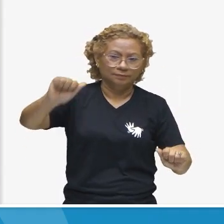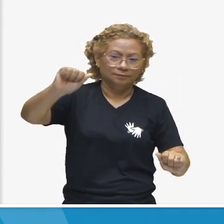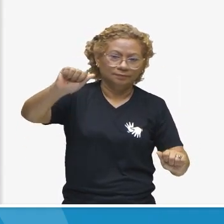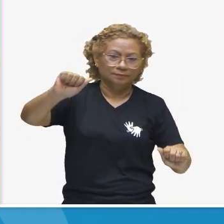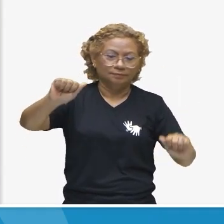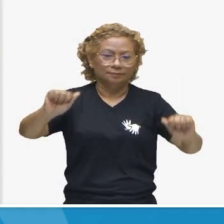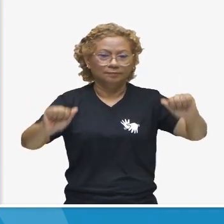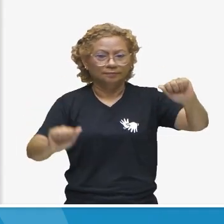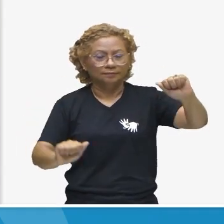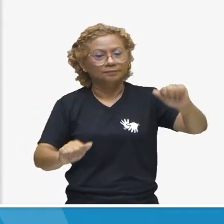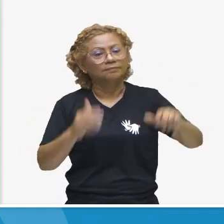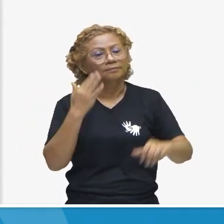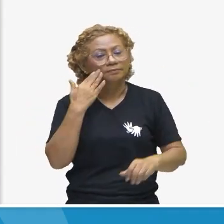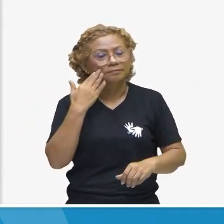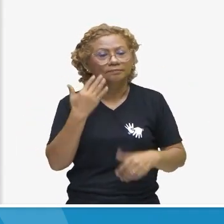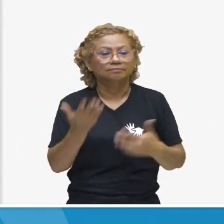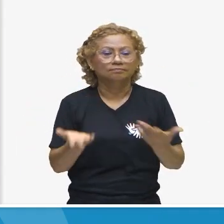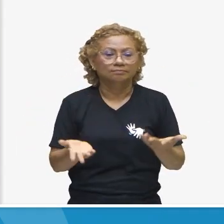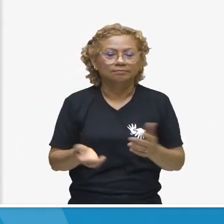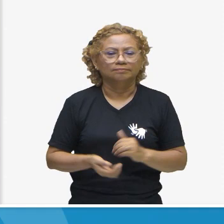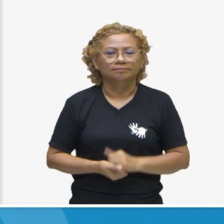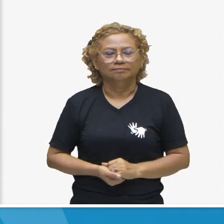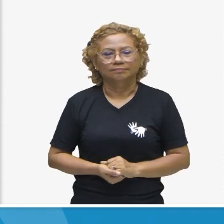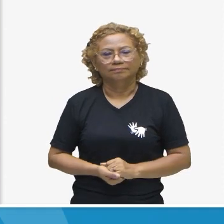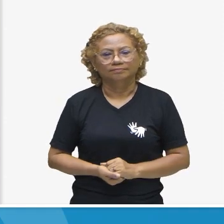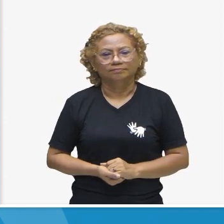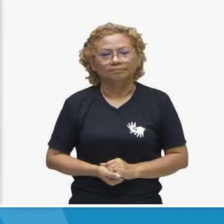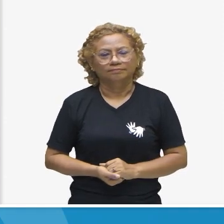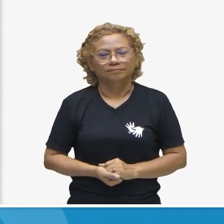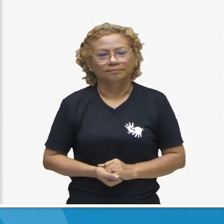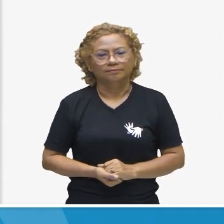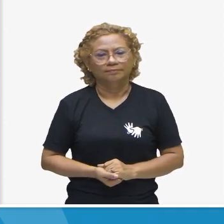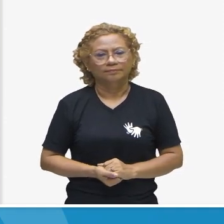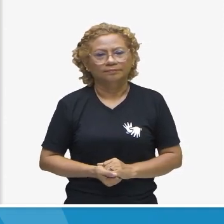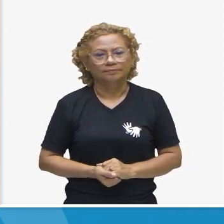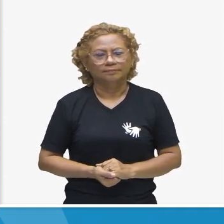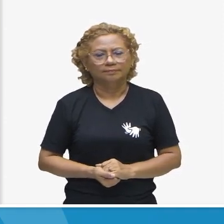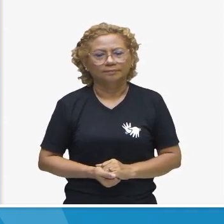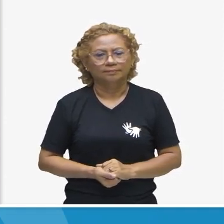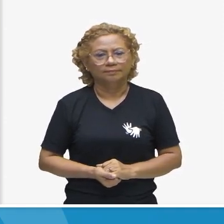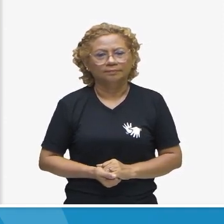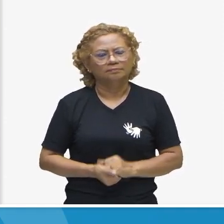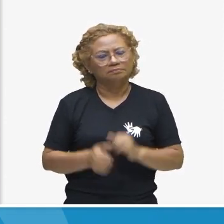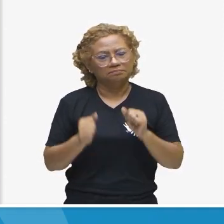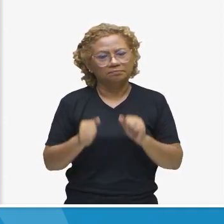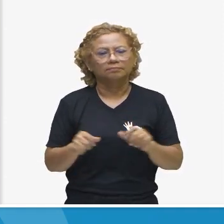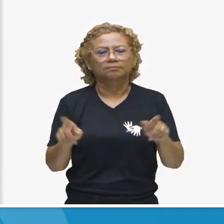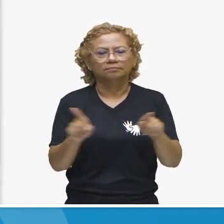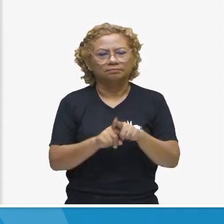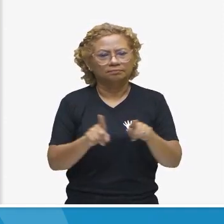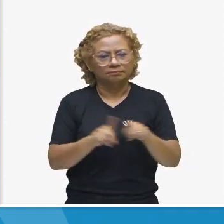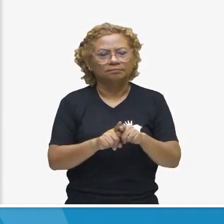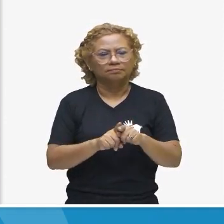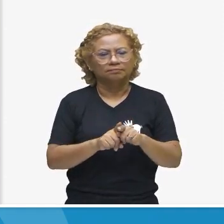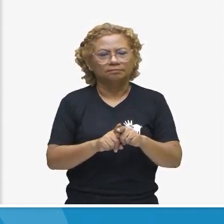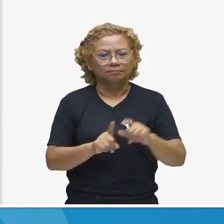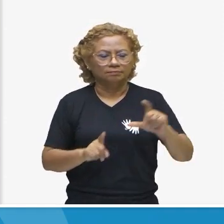aqui? Será que é essa outra? Olha só, né? Podemos ter essa